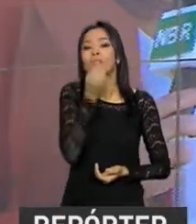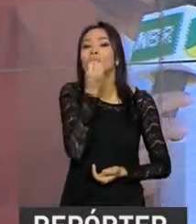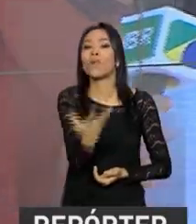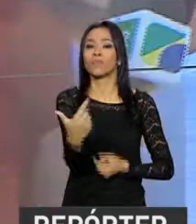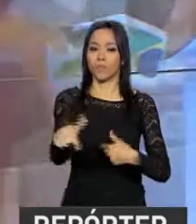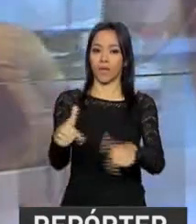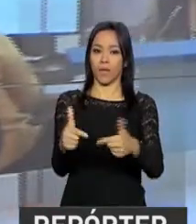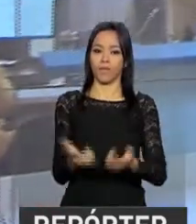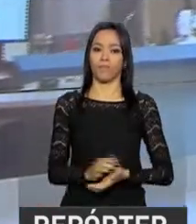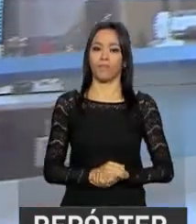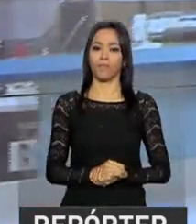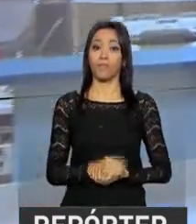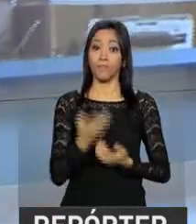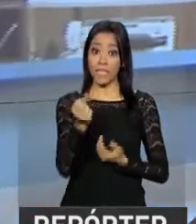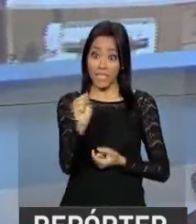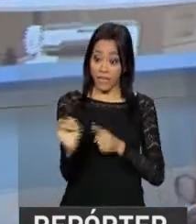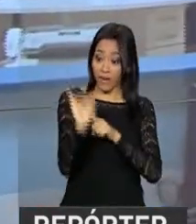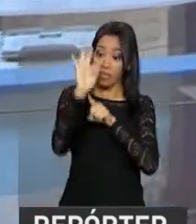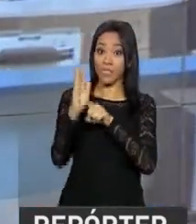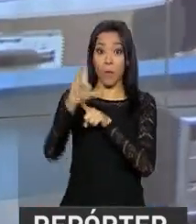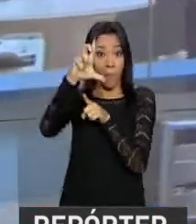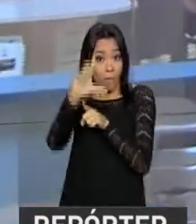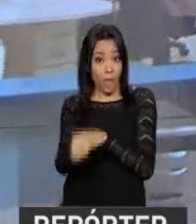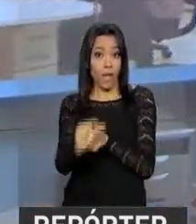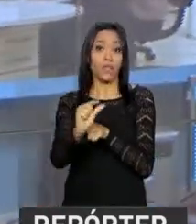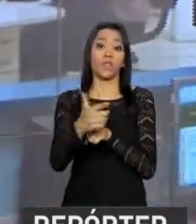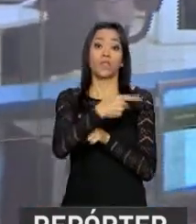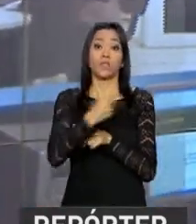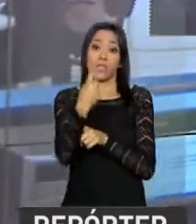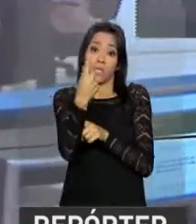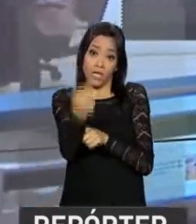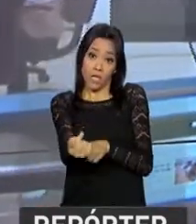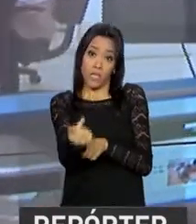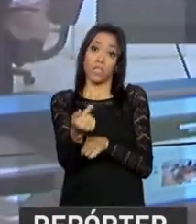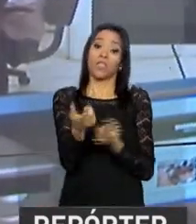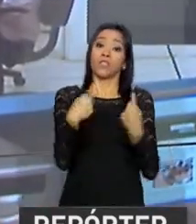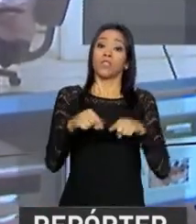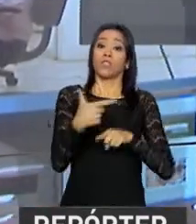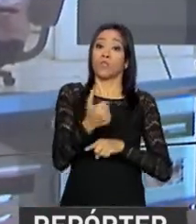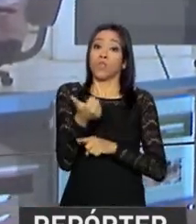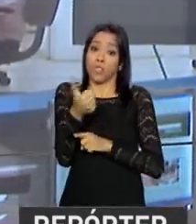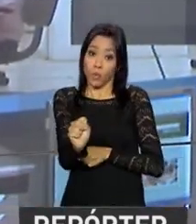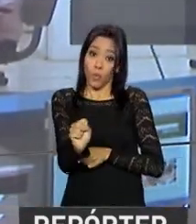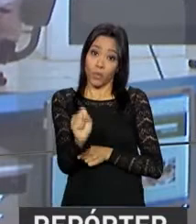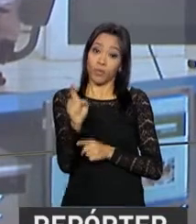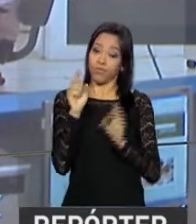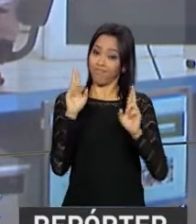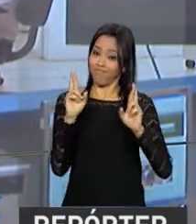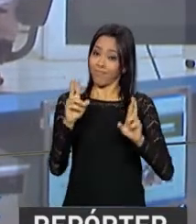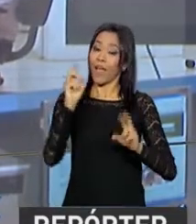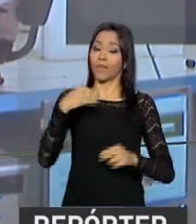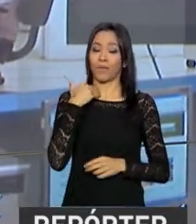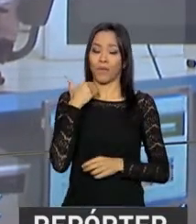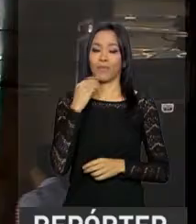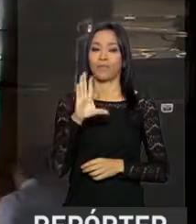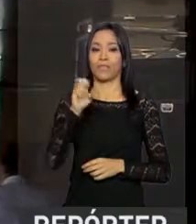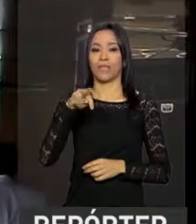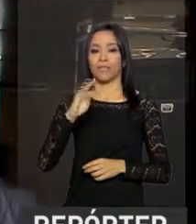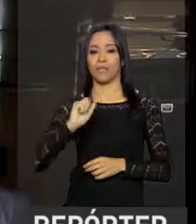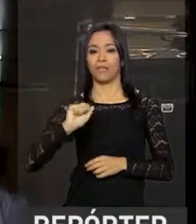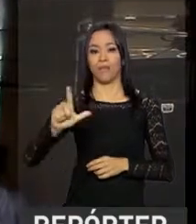você inflação mais baixa em 2017 e 2018 a previsão é do banco central